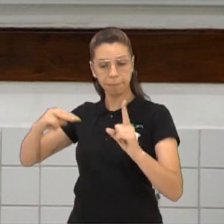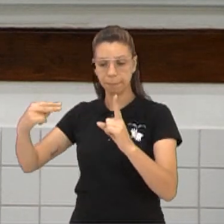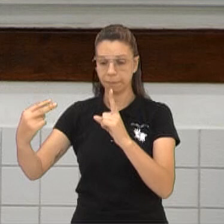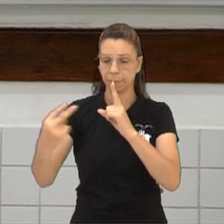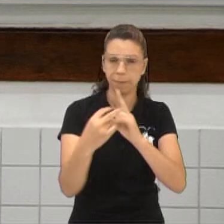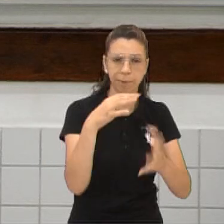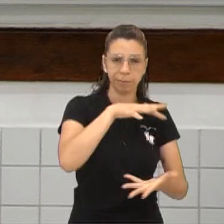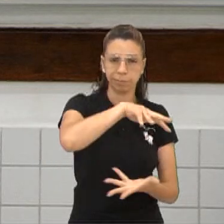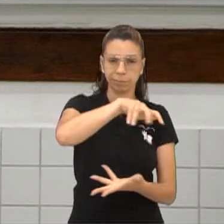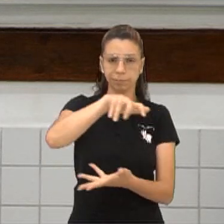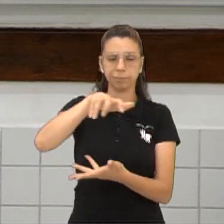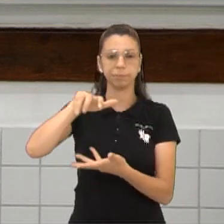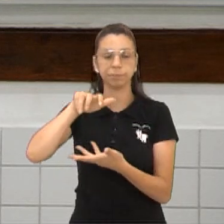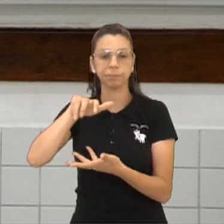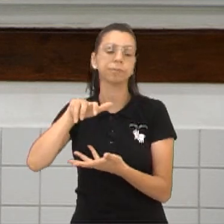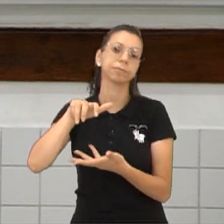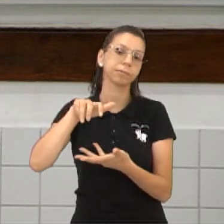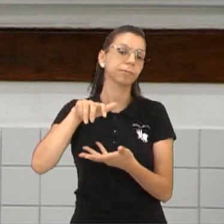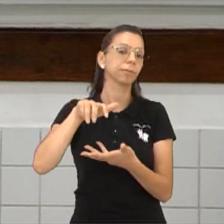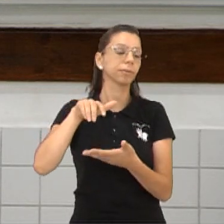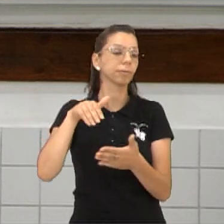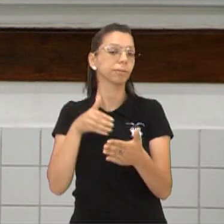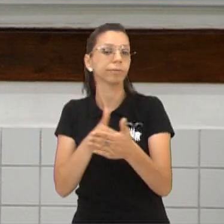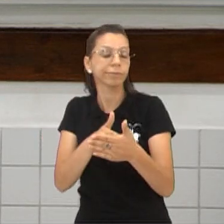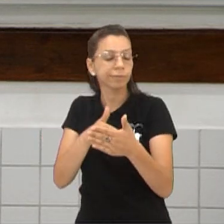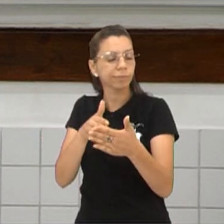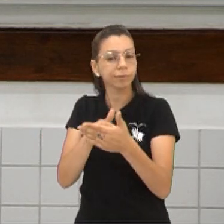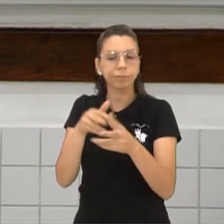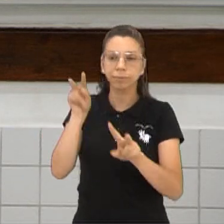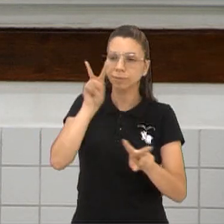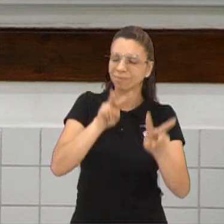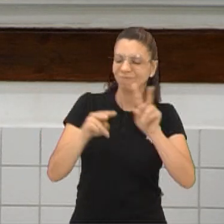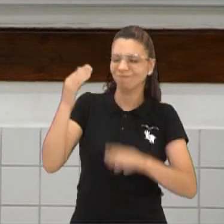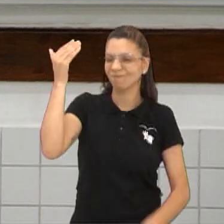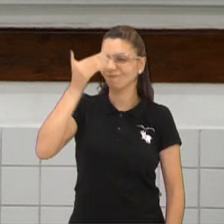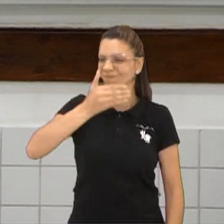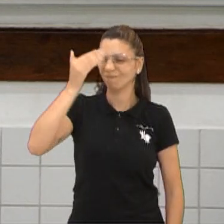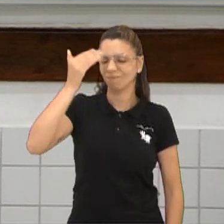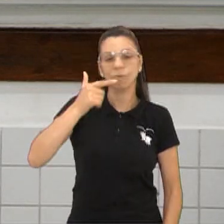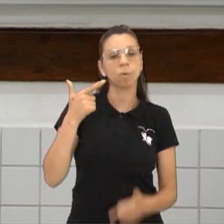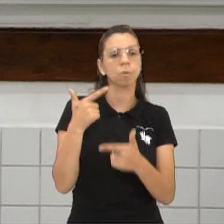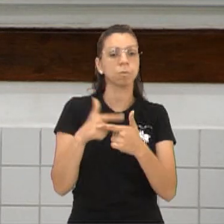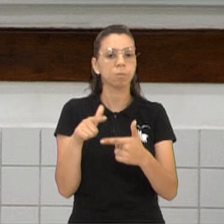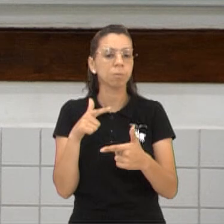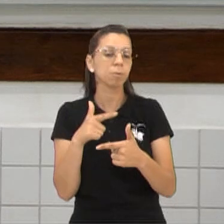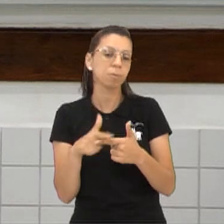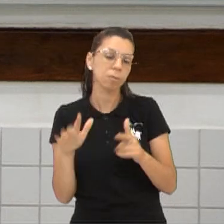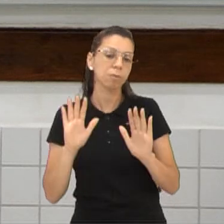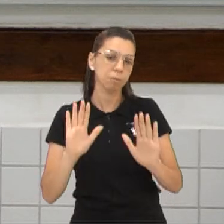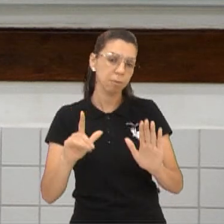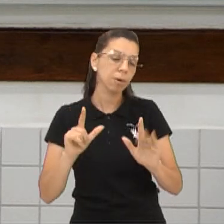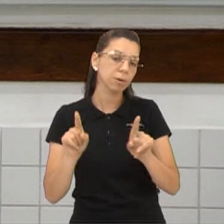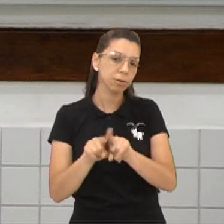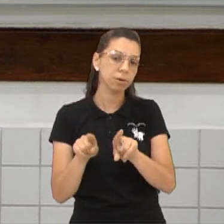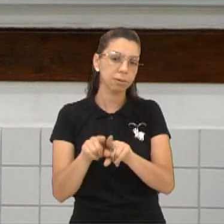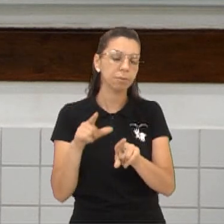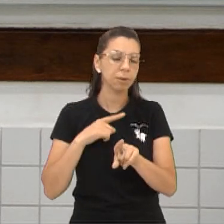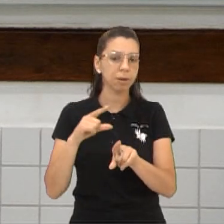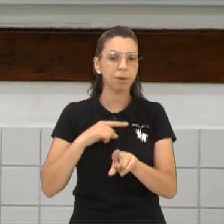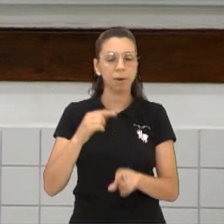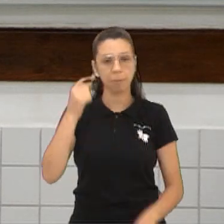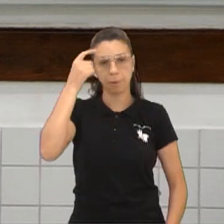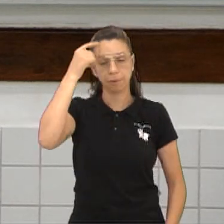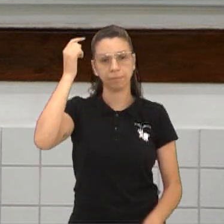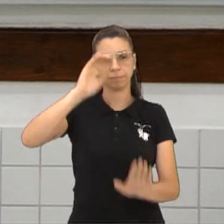que te impede de enxergar determinados problemas poderia ser considerado como uma visão ideológica.